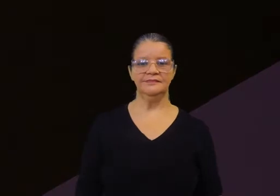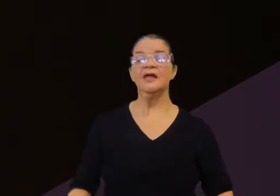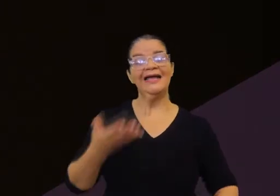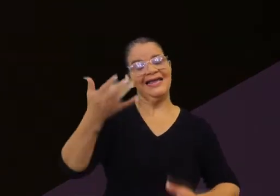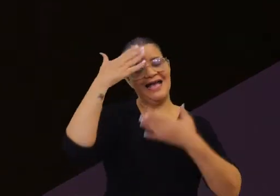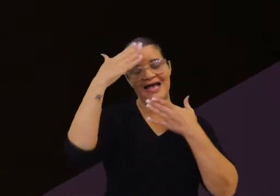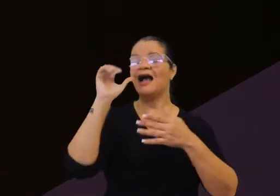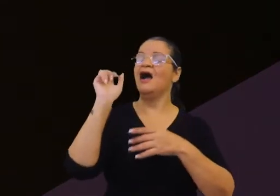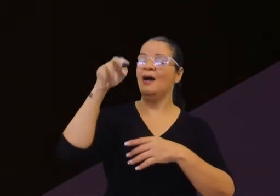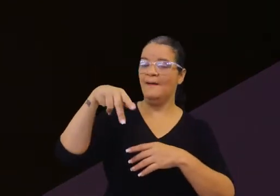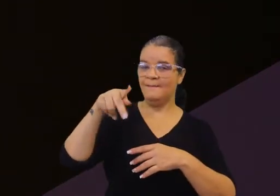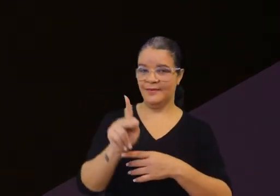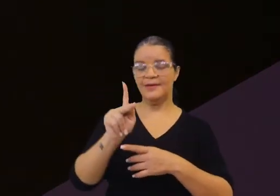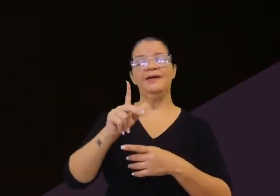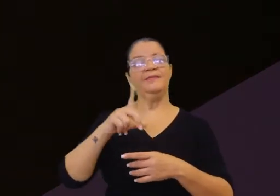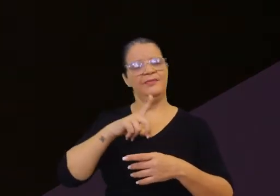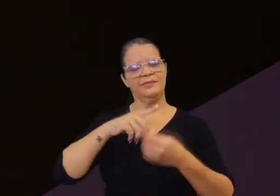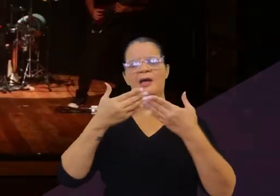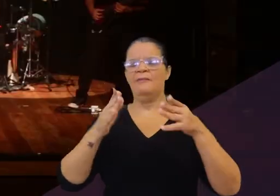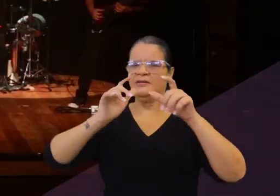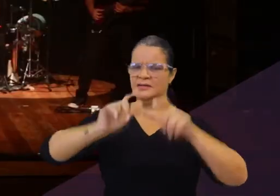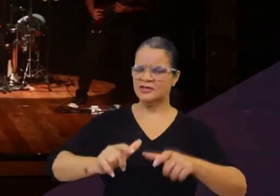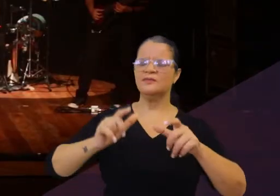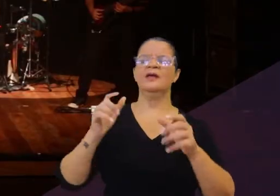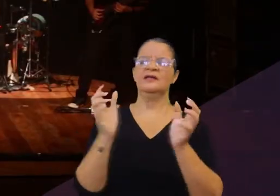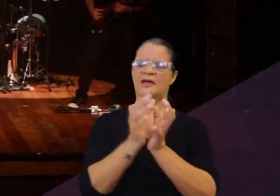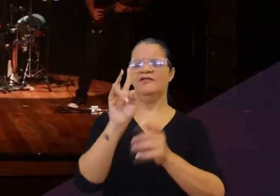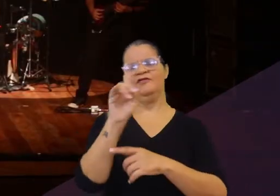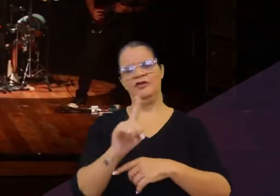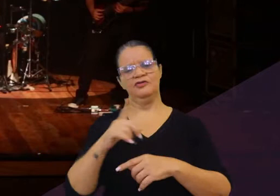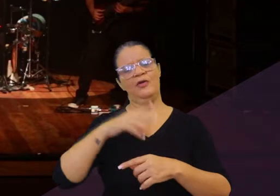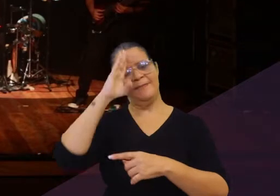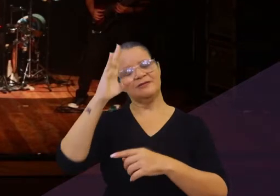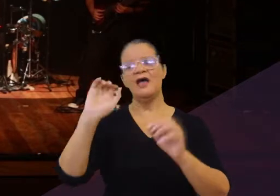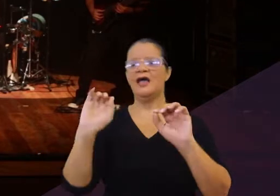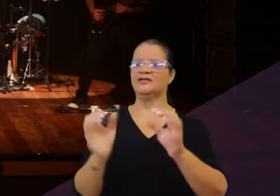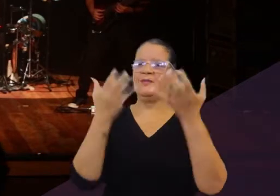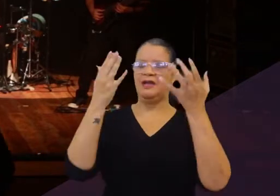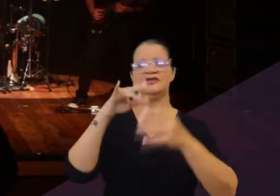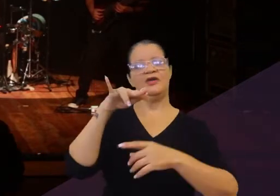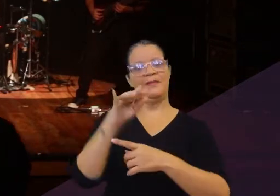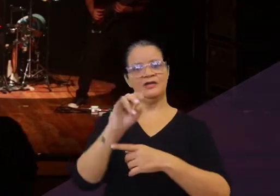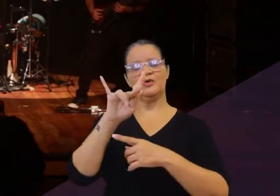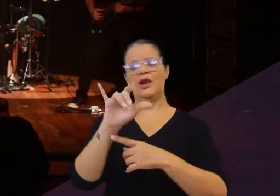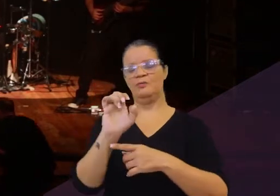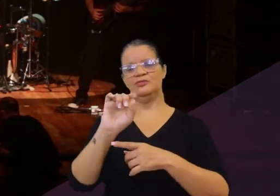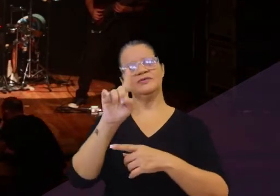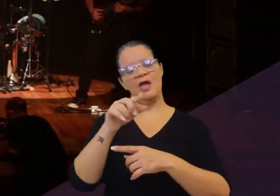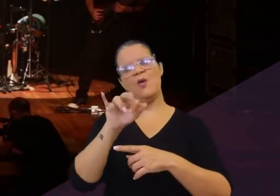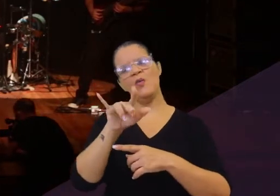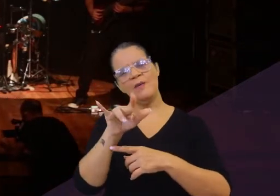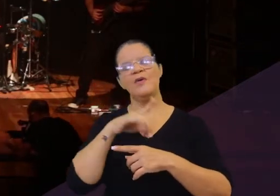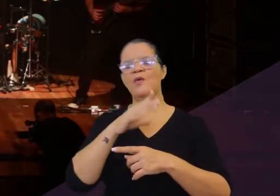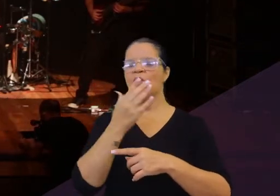Queria agradecer a AMP por ter aberto esse espaço aí para a Banda Vírus, principalmente essa homenagem a Márcio Lemos, que é um irmão, um amigo